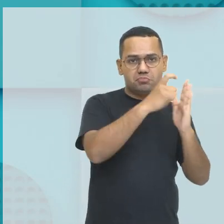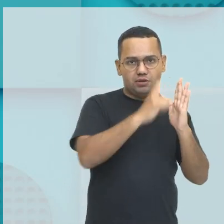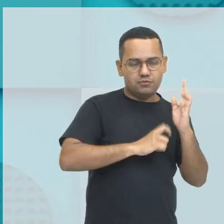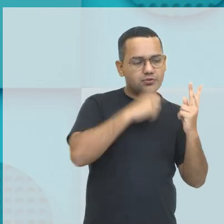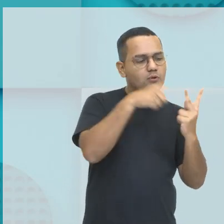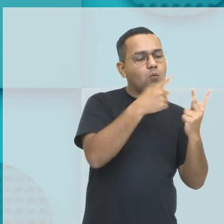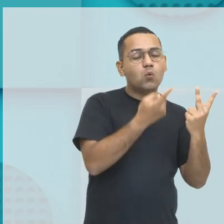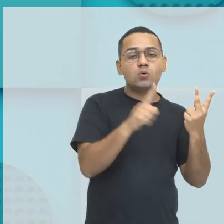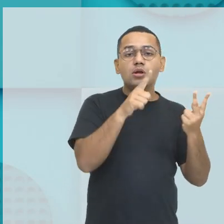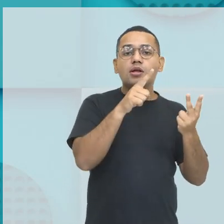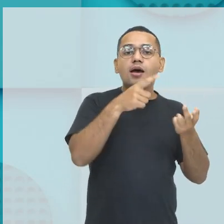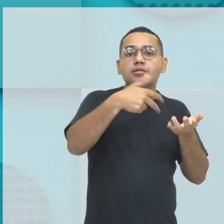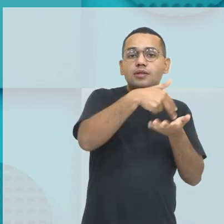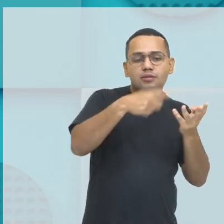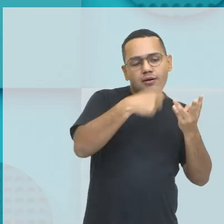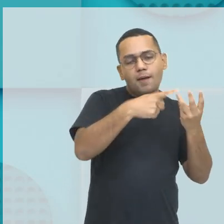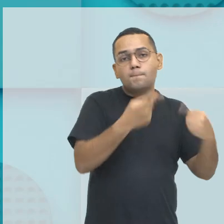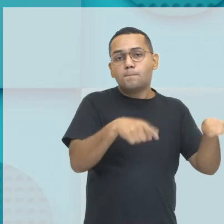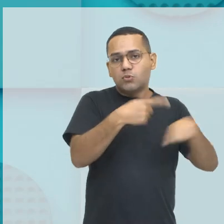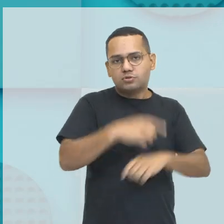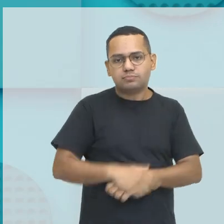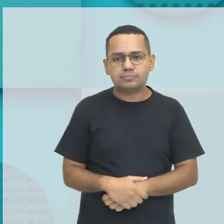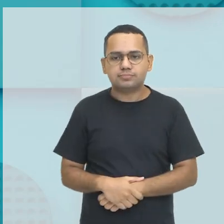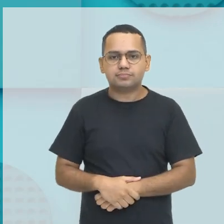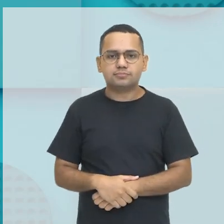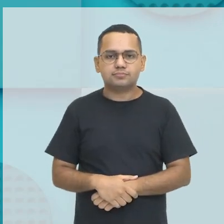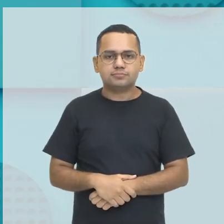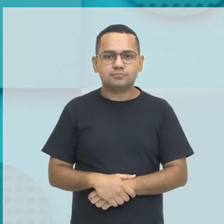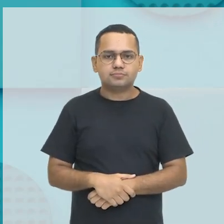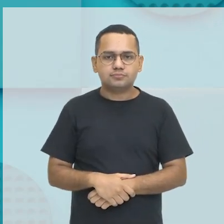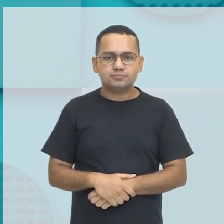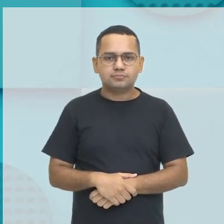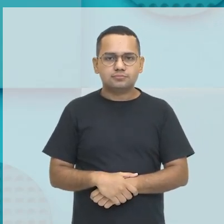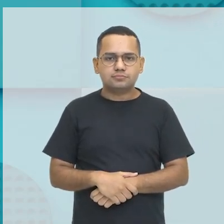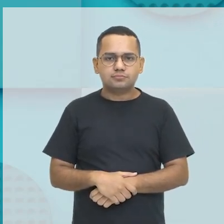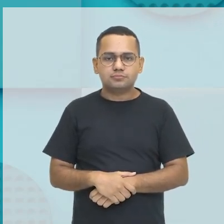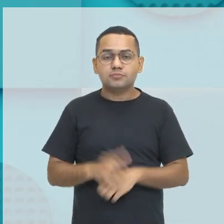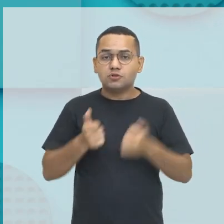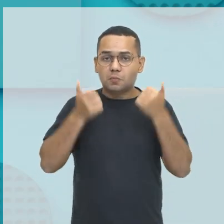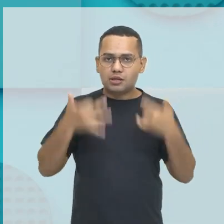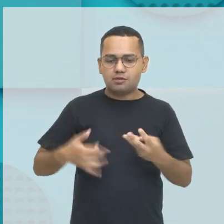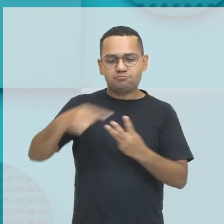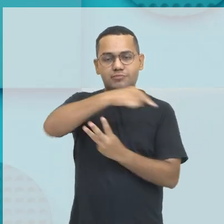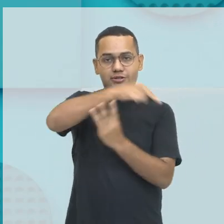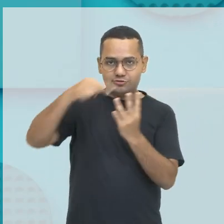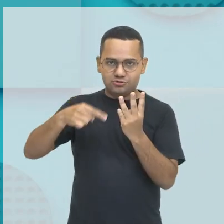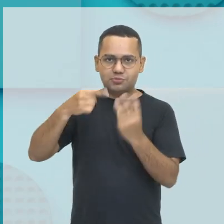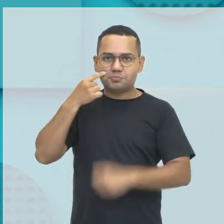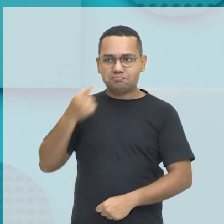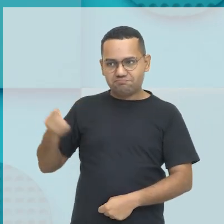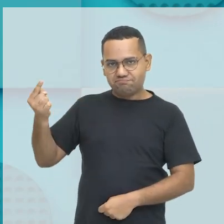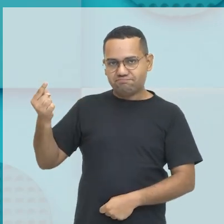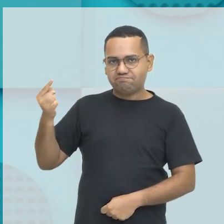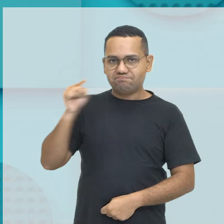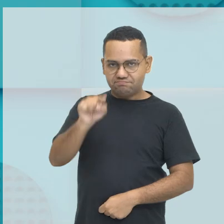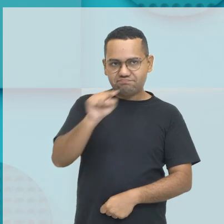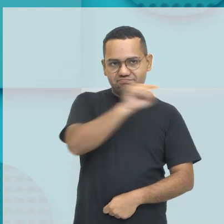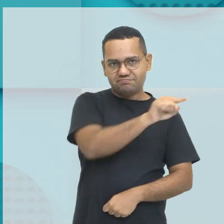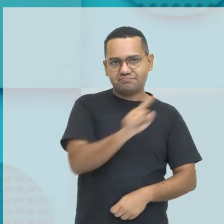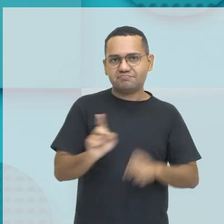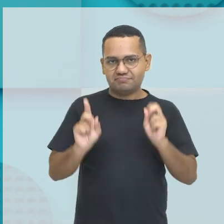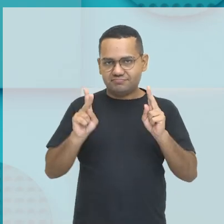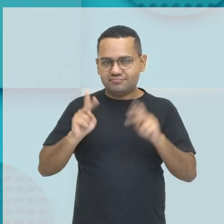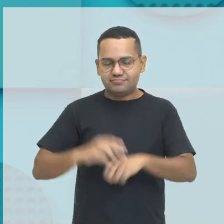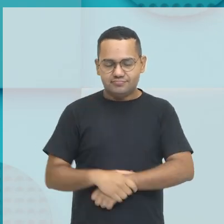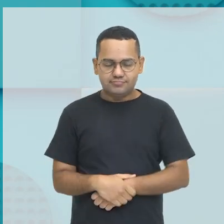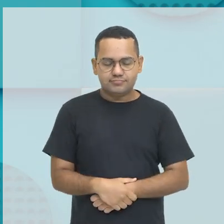a dança, certo? E a música, ou seja, o rap. Então, nós trouxemos aqui 3 gêneros musicais, que é a Jovem